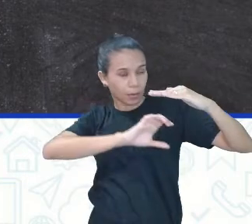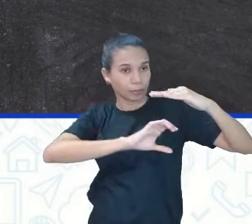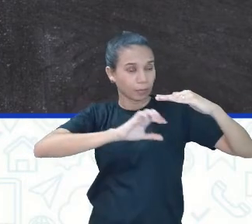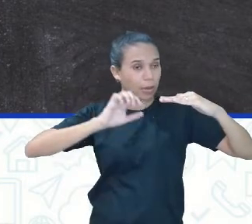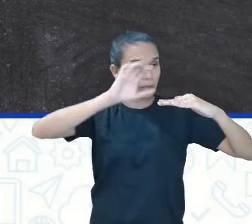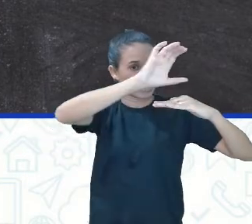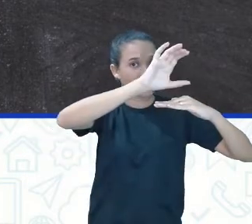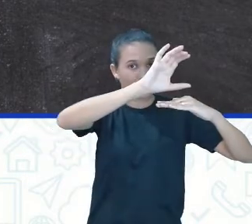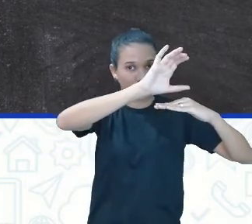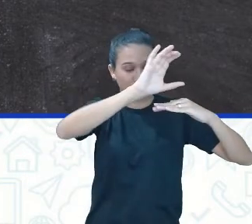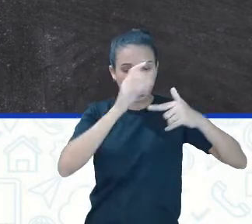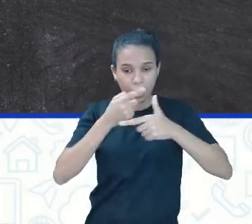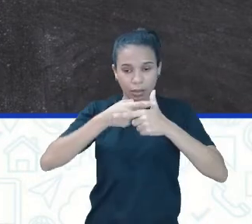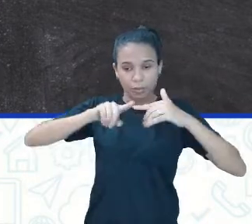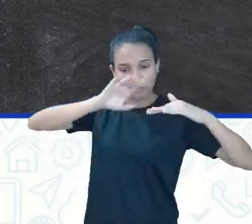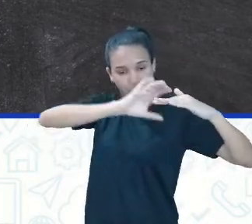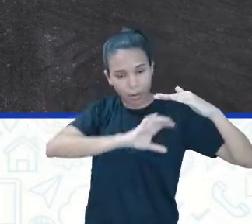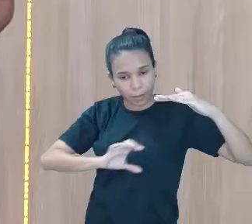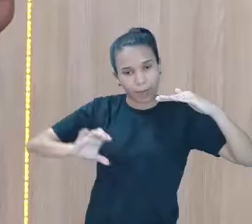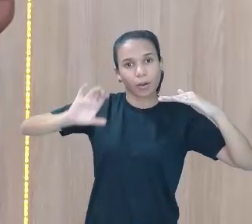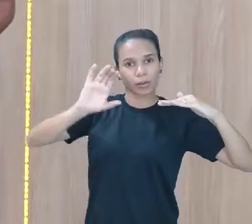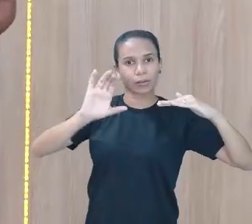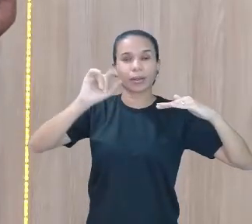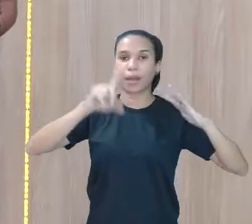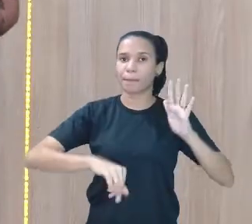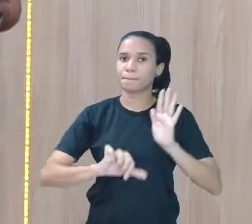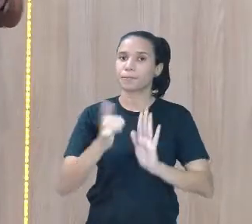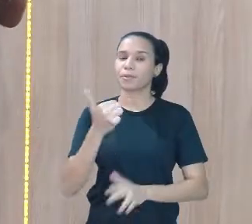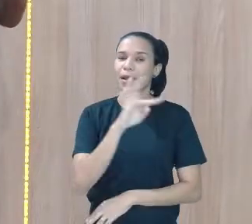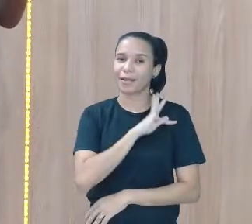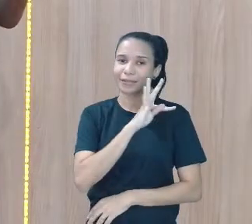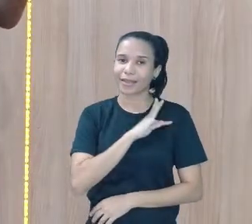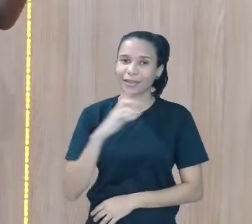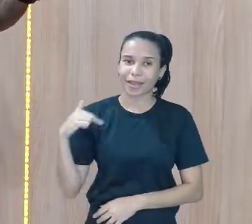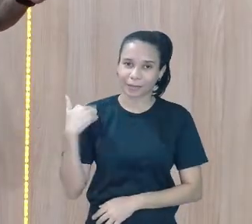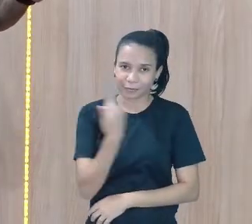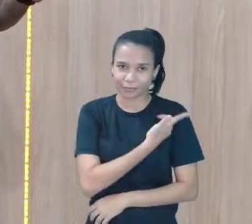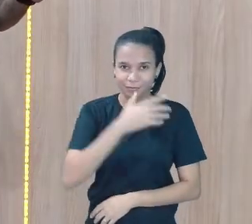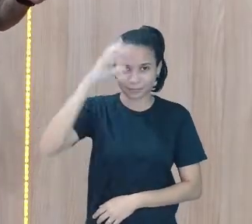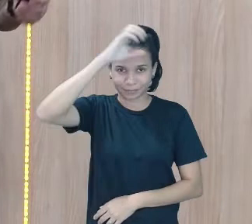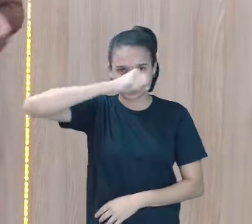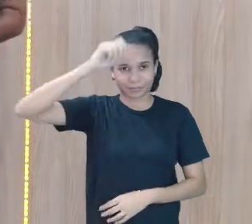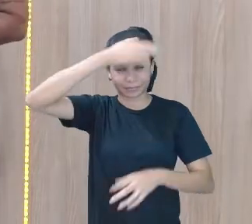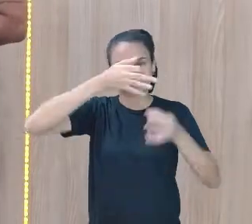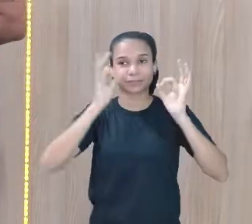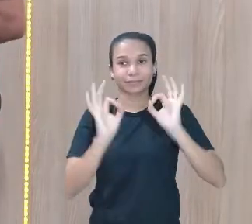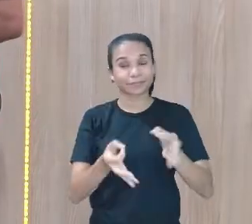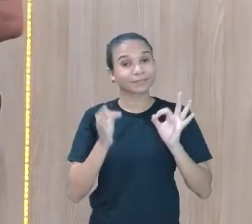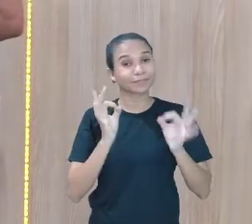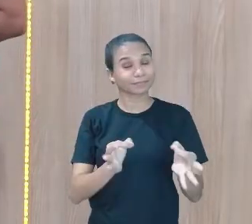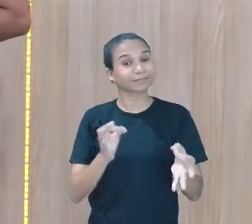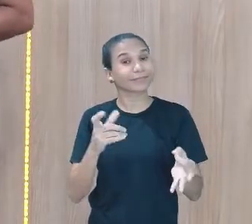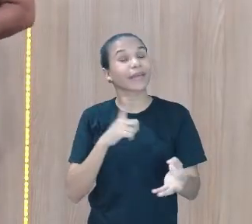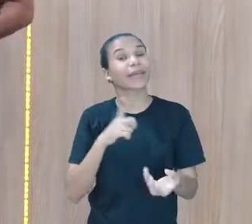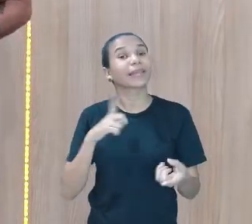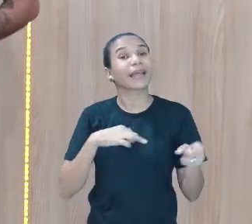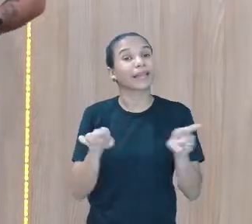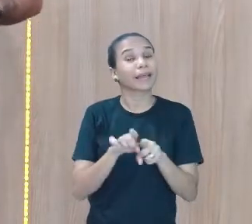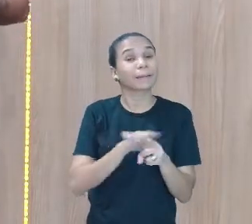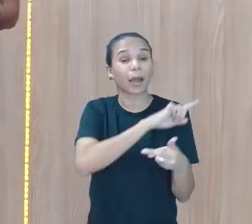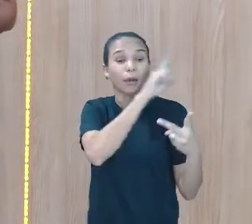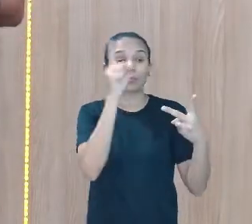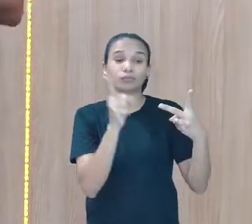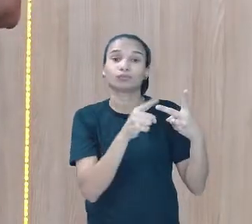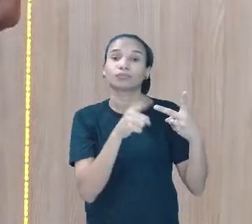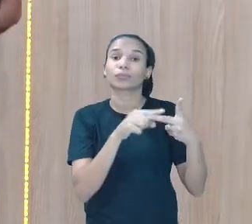o numerador pelo denominador, foi a primeira técnica que nós aprendemos, tá certo? Então, uma outra